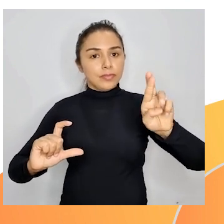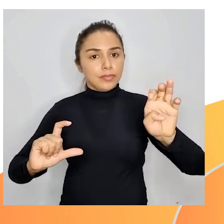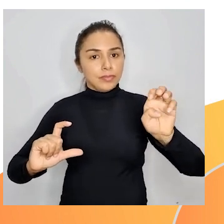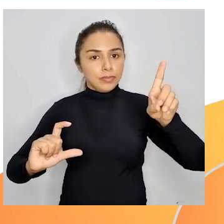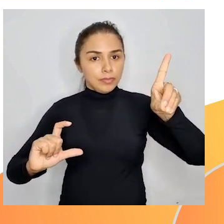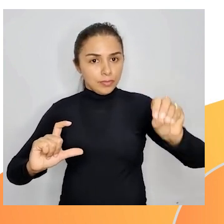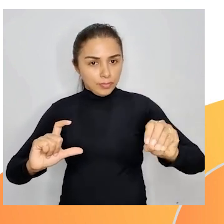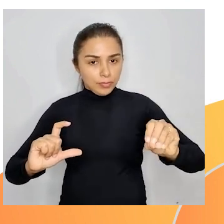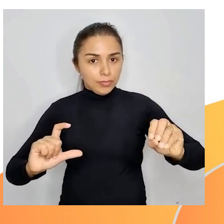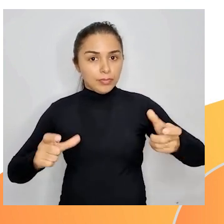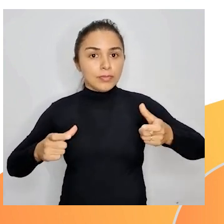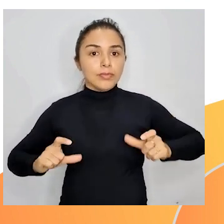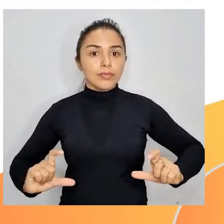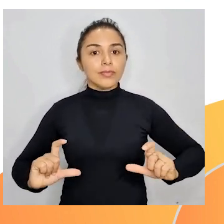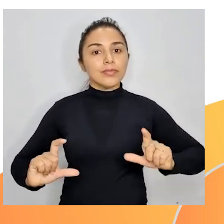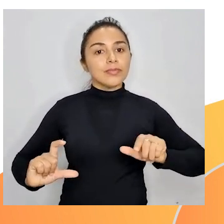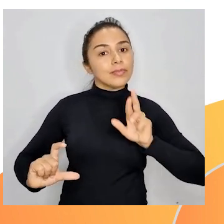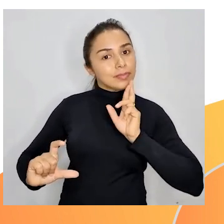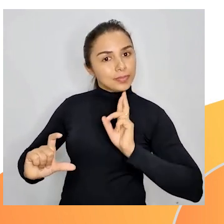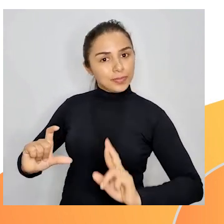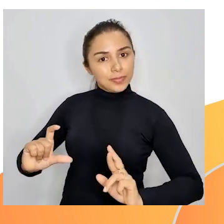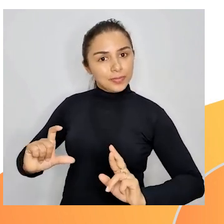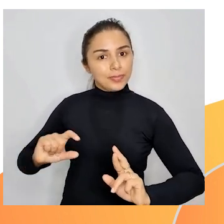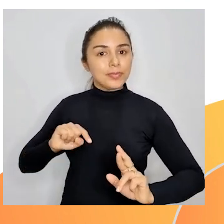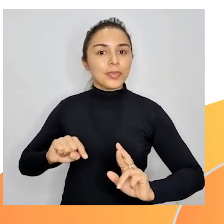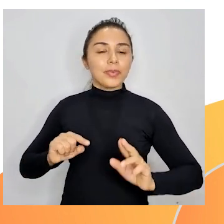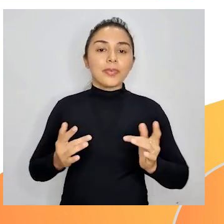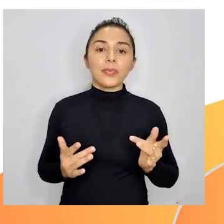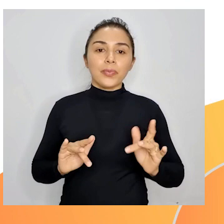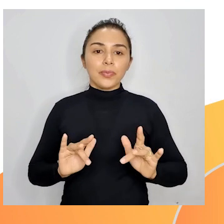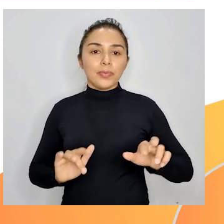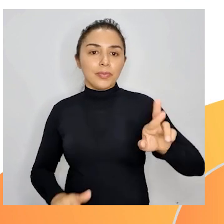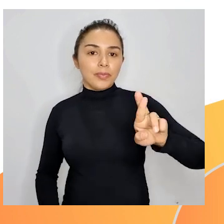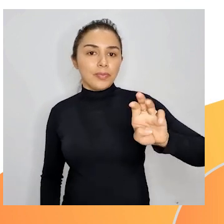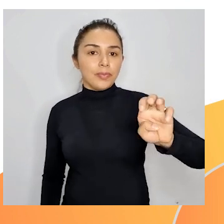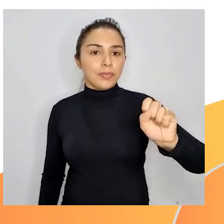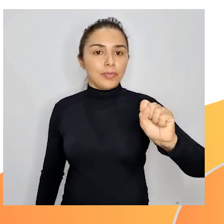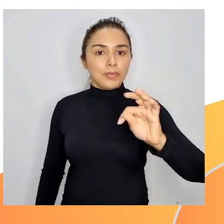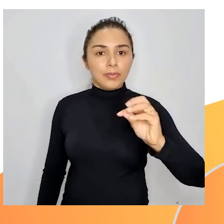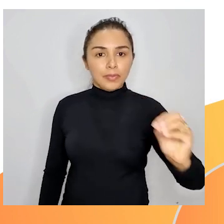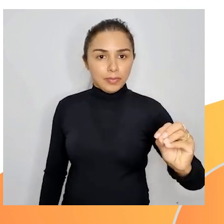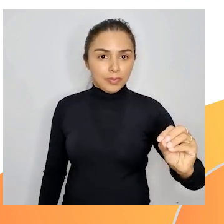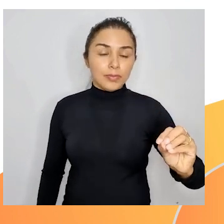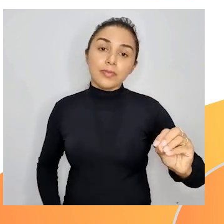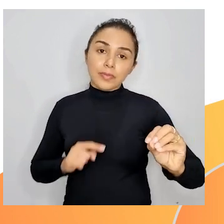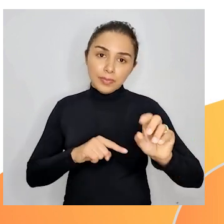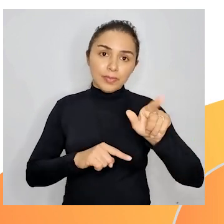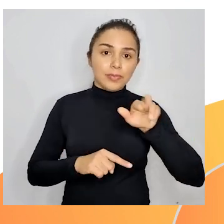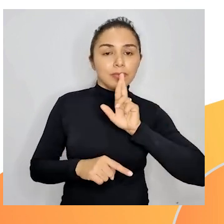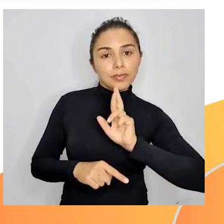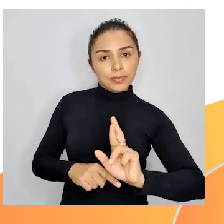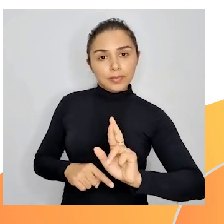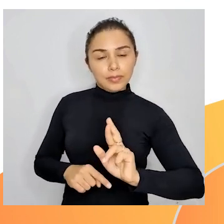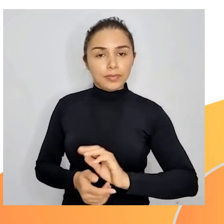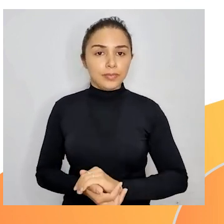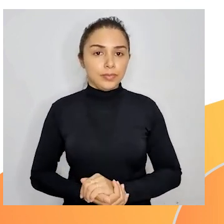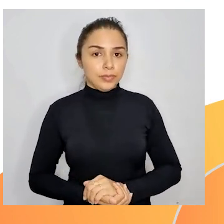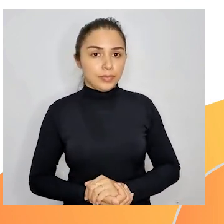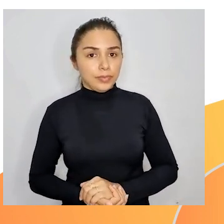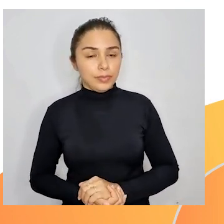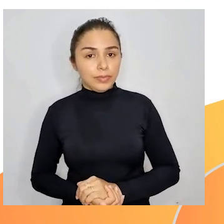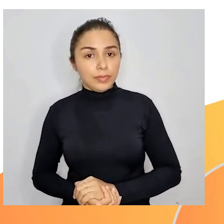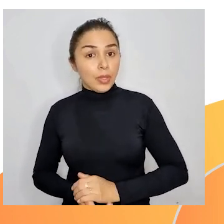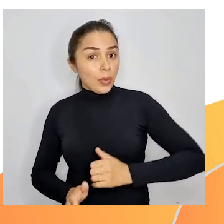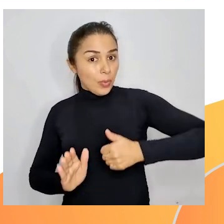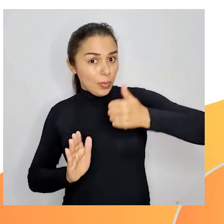diferença, ou o resto, é o resultado dessa operação. Por que é importante sabermos que o minuendo vai ficar lá em cima?